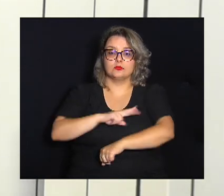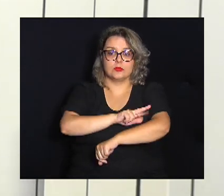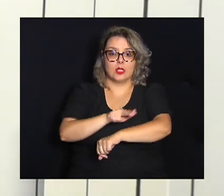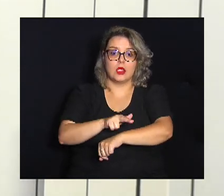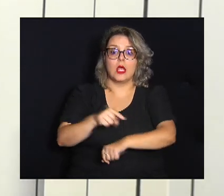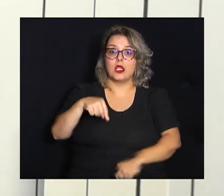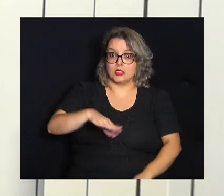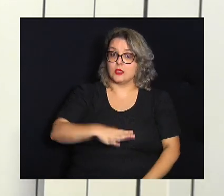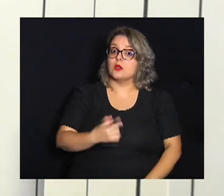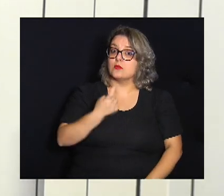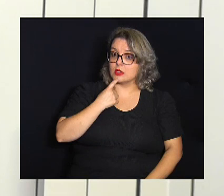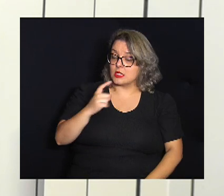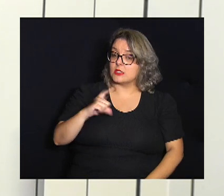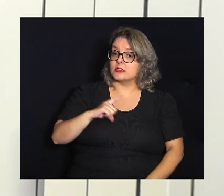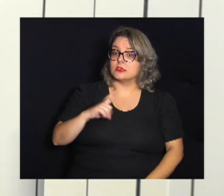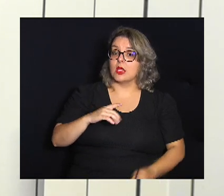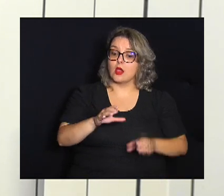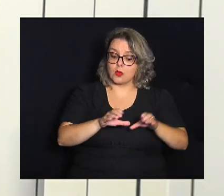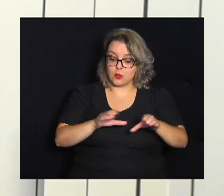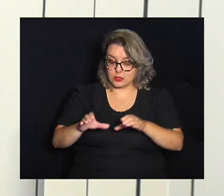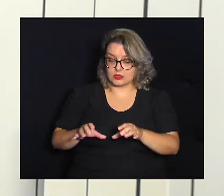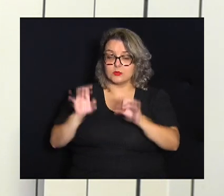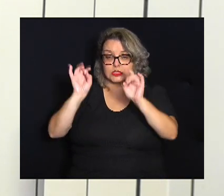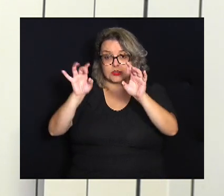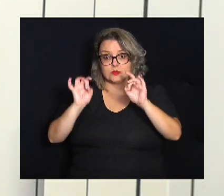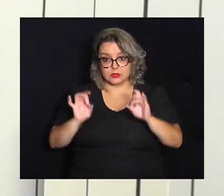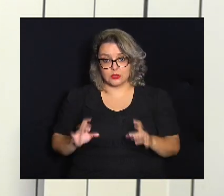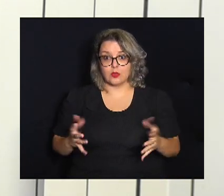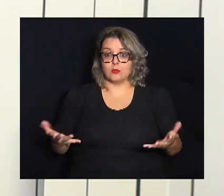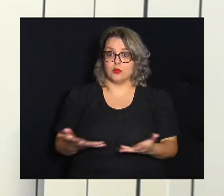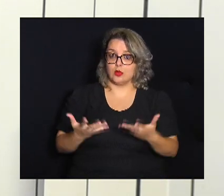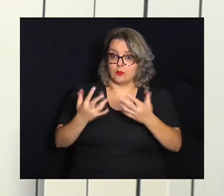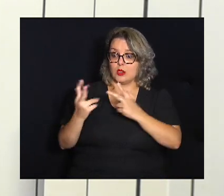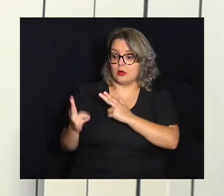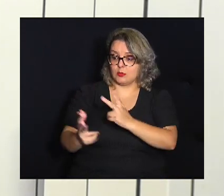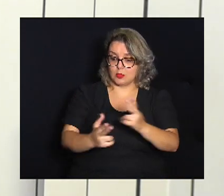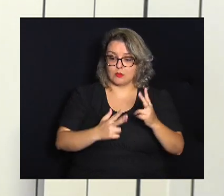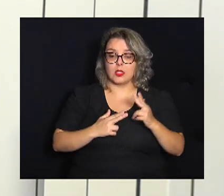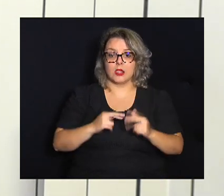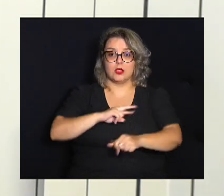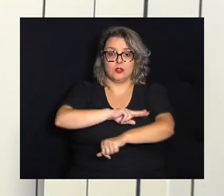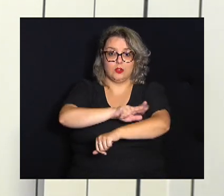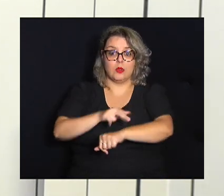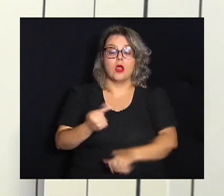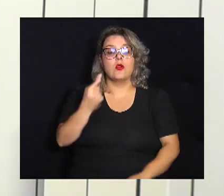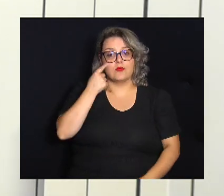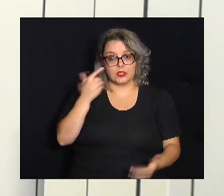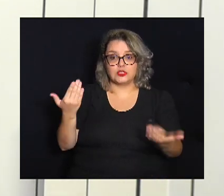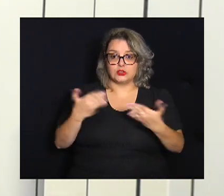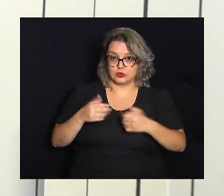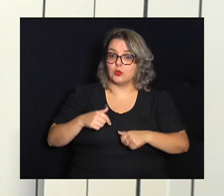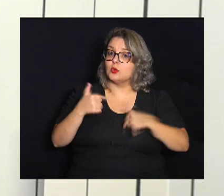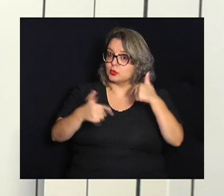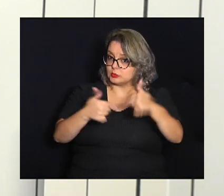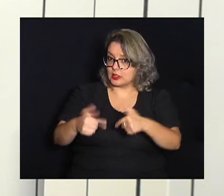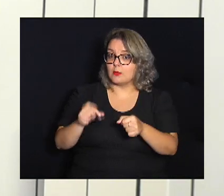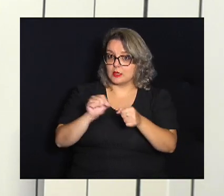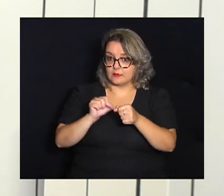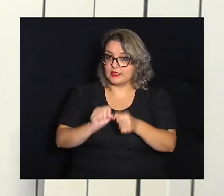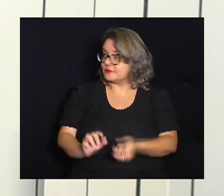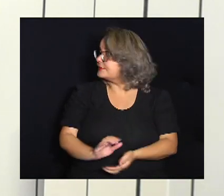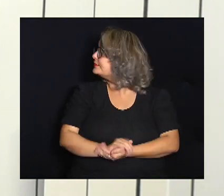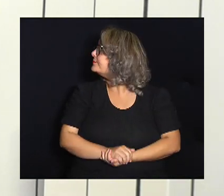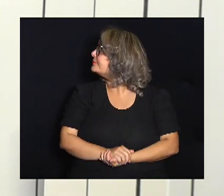Campinas, existe a Coordenadoria Especial de Promoção da Igualdade Racial. Confira agora o trabalho que é realizado.